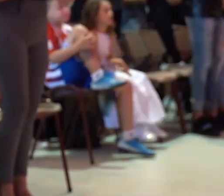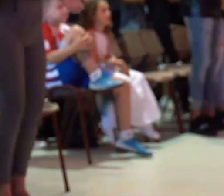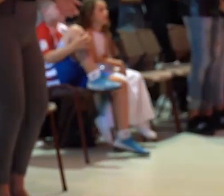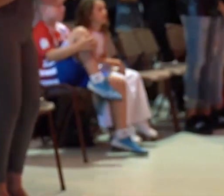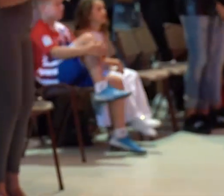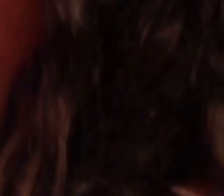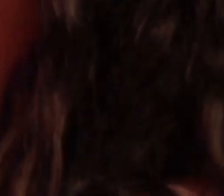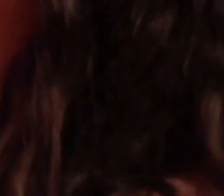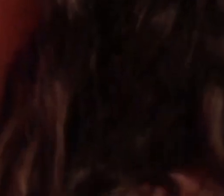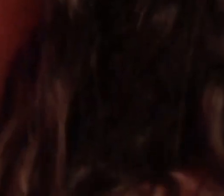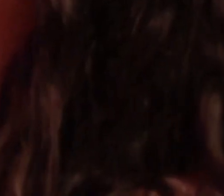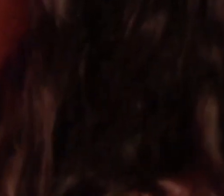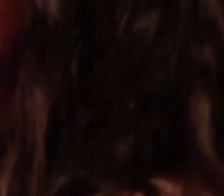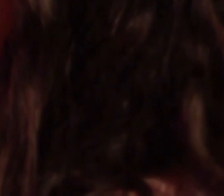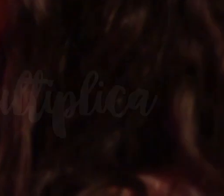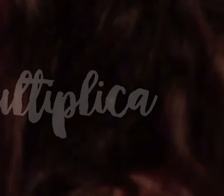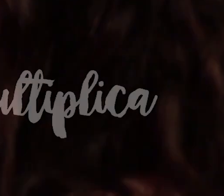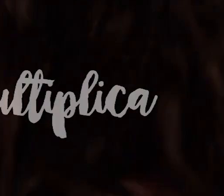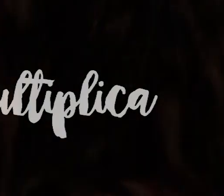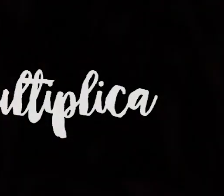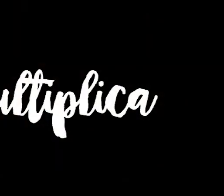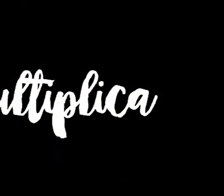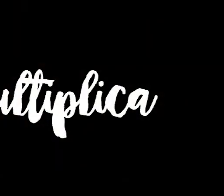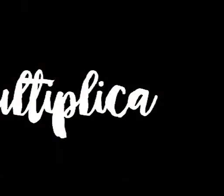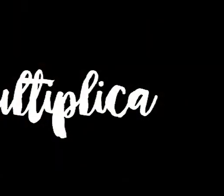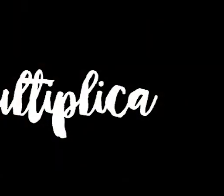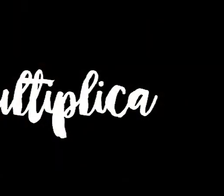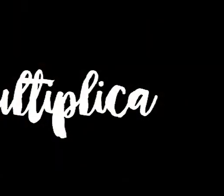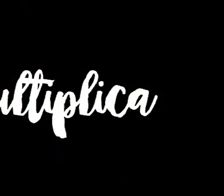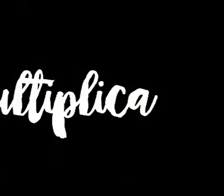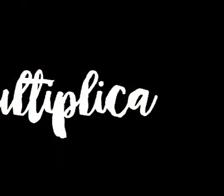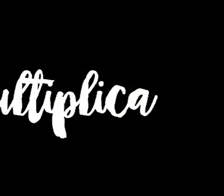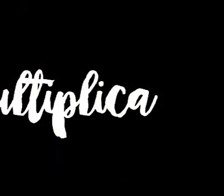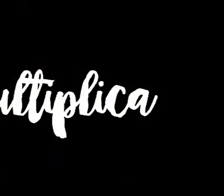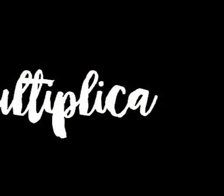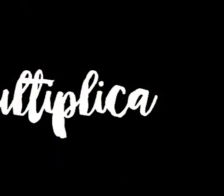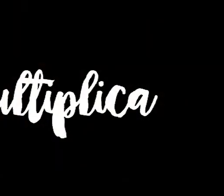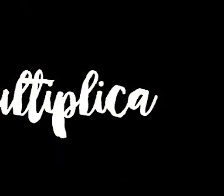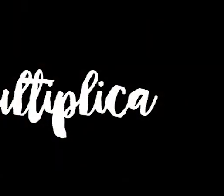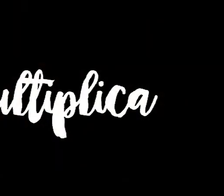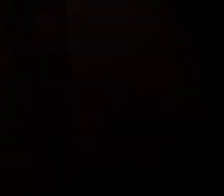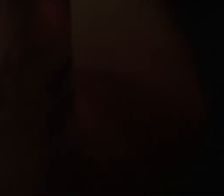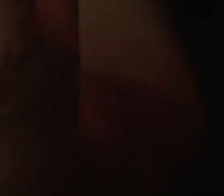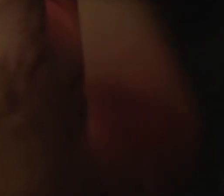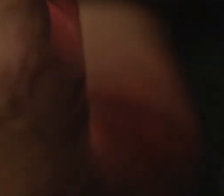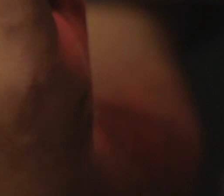que não para, mas multiplica. Aqui o amor não para. Multiplica.